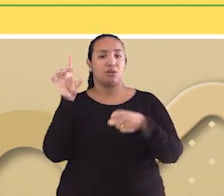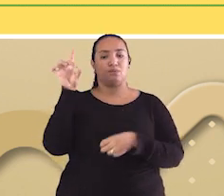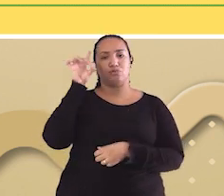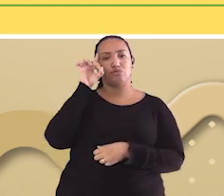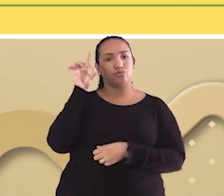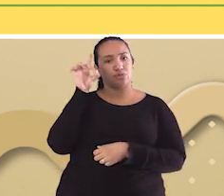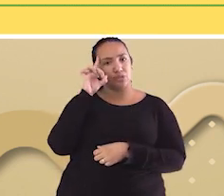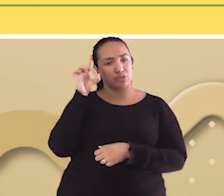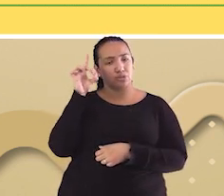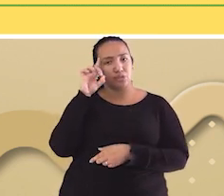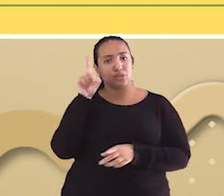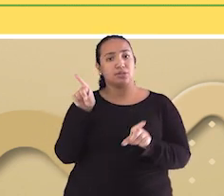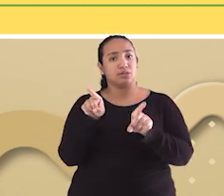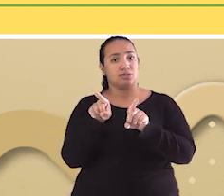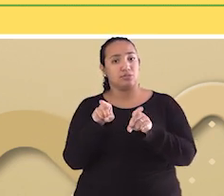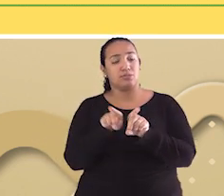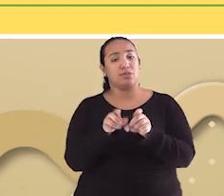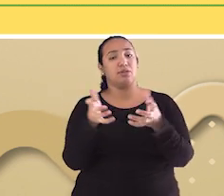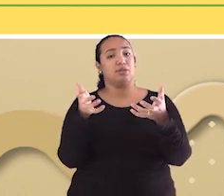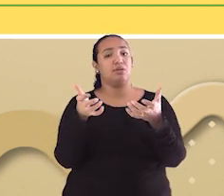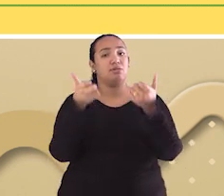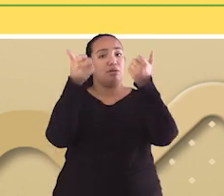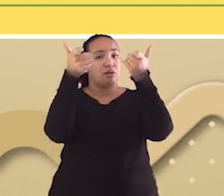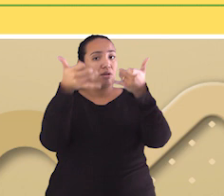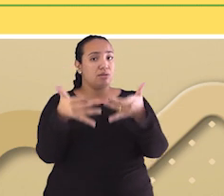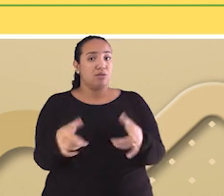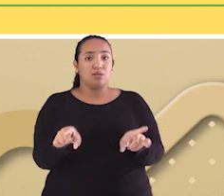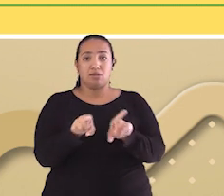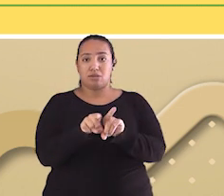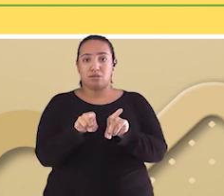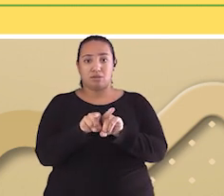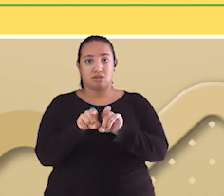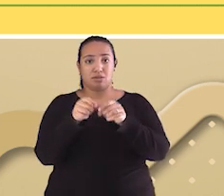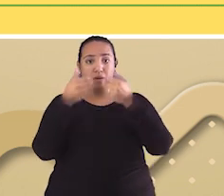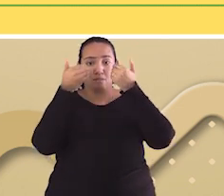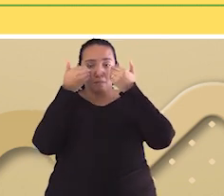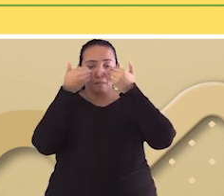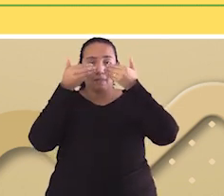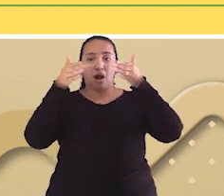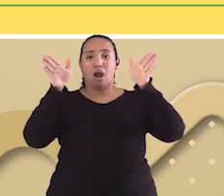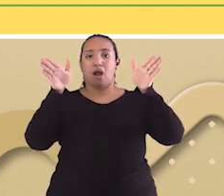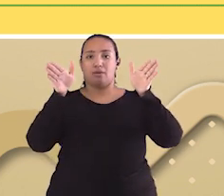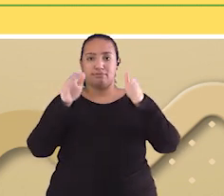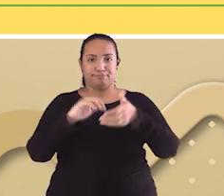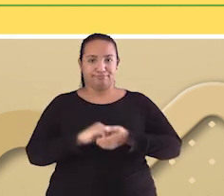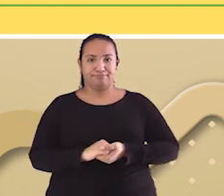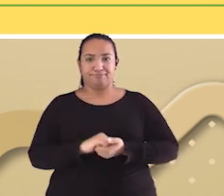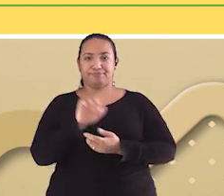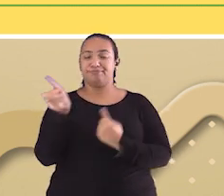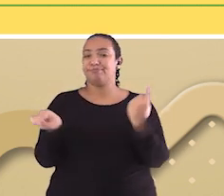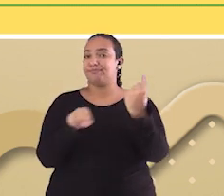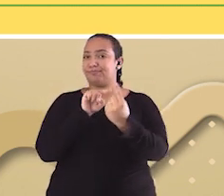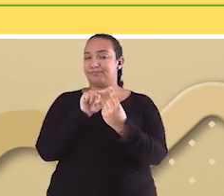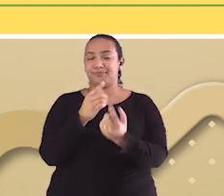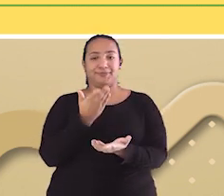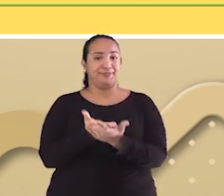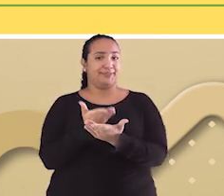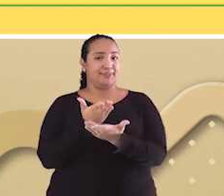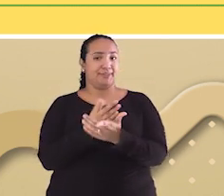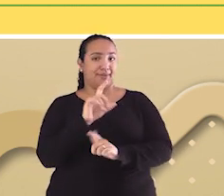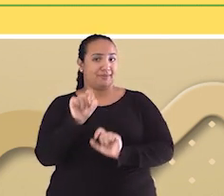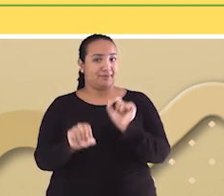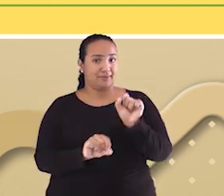cotidianamente, interessando-se pela busca de explicações e pela ampliação de sua visão de mundo. E o objetivo específico